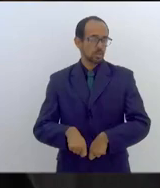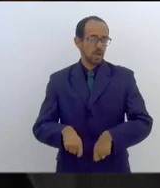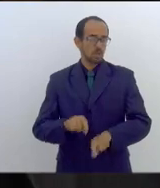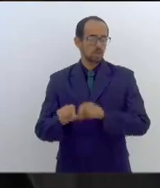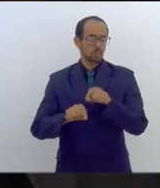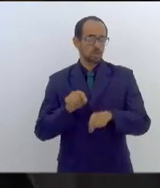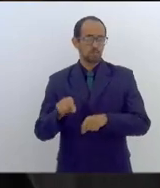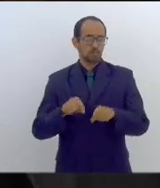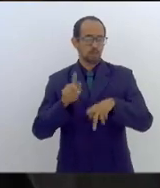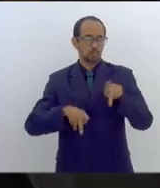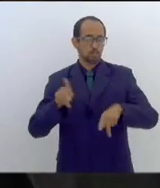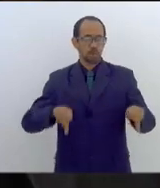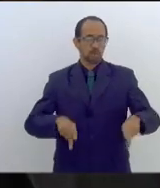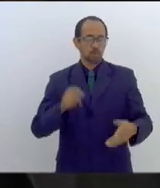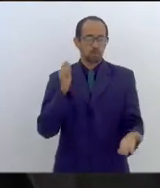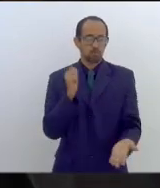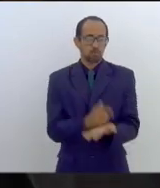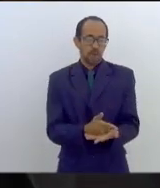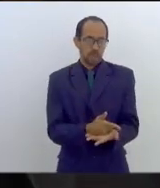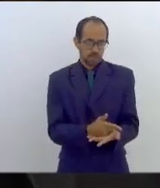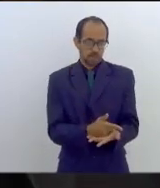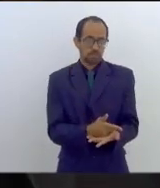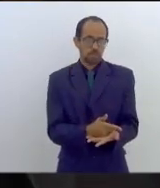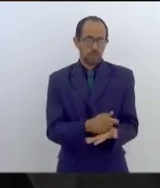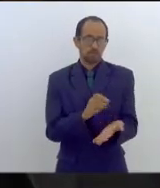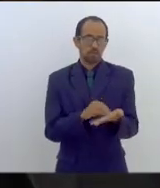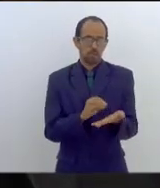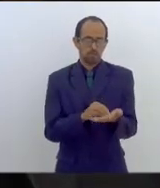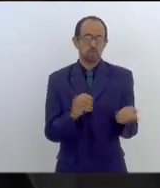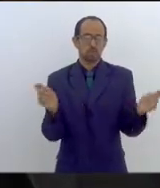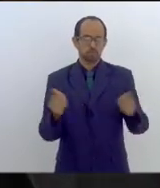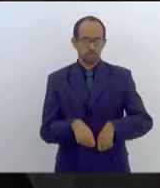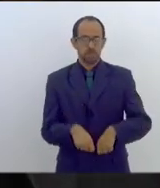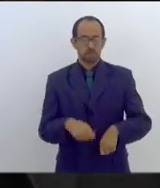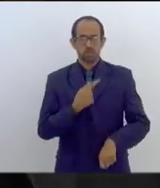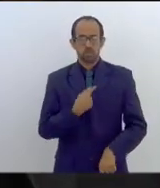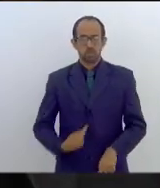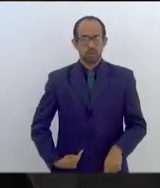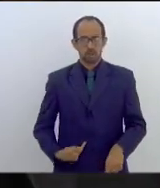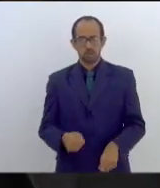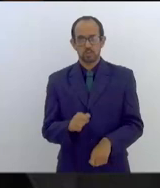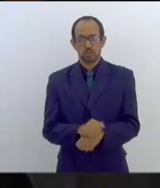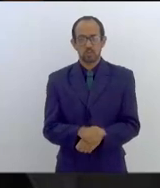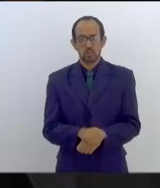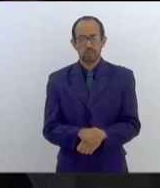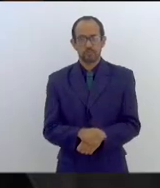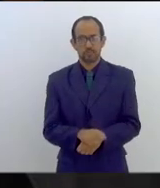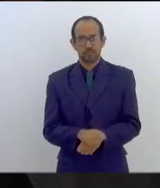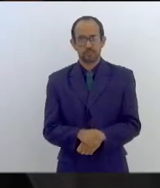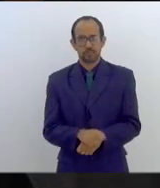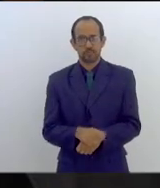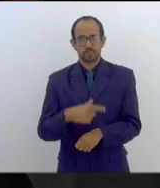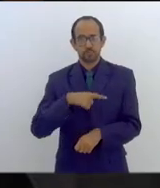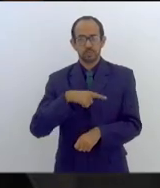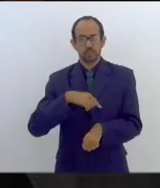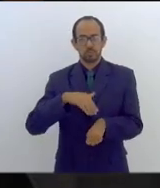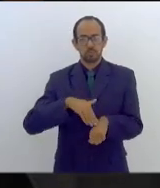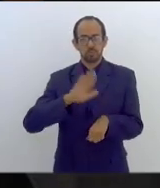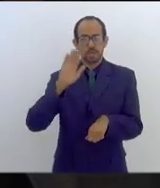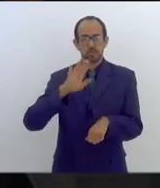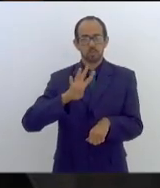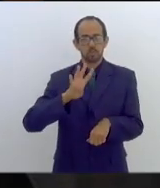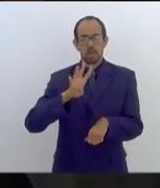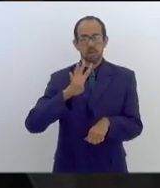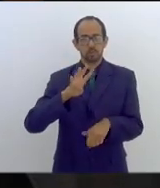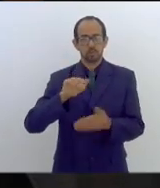preço da incompetência do governador Cláudio Castro, que teve mais de 4 secretários de transporte junto